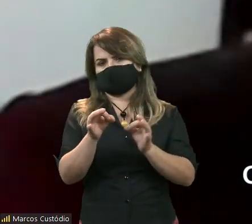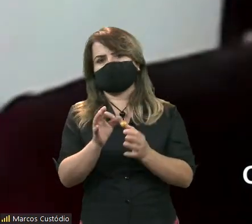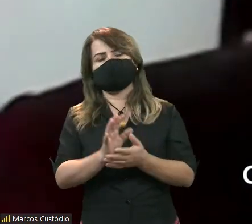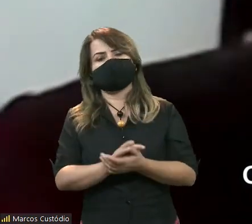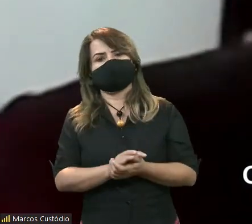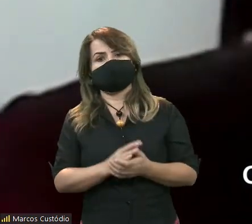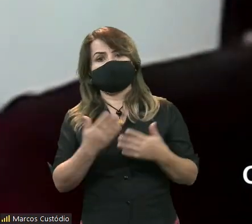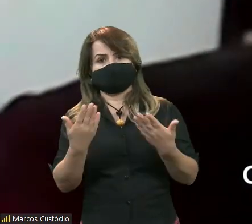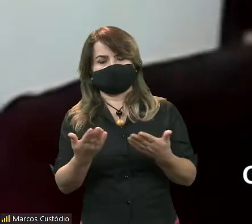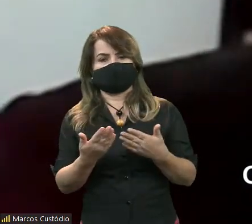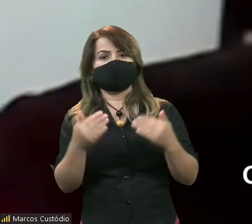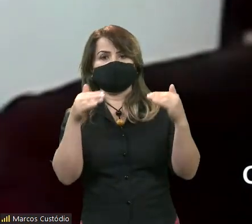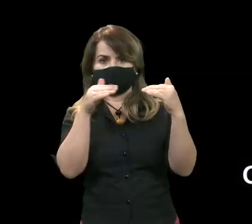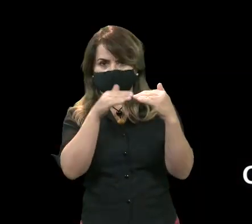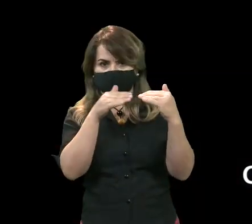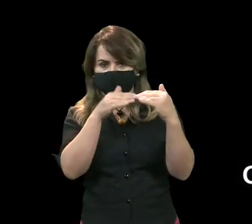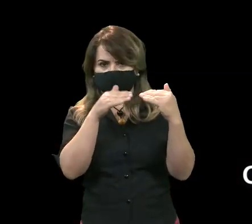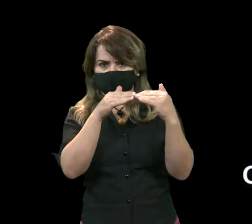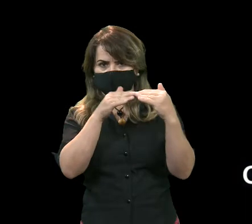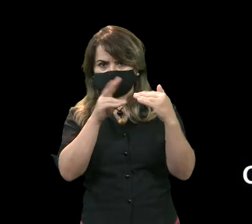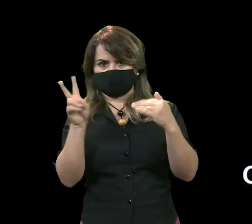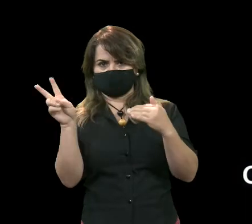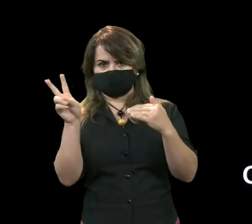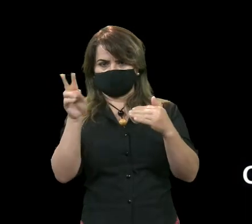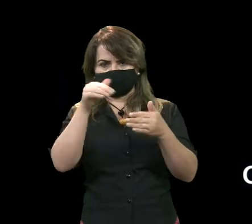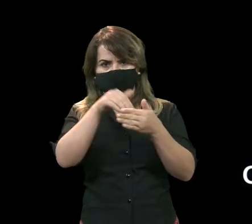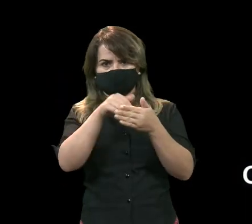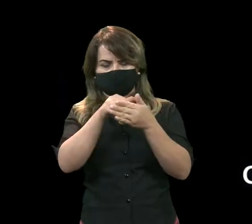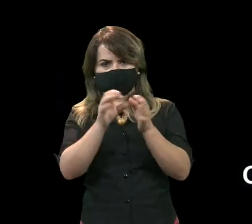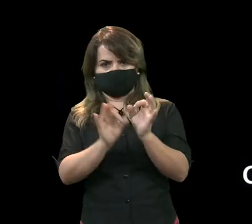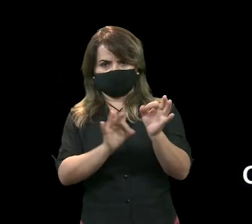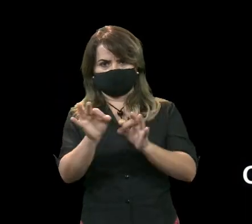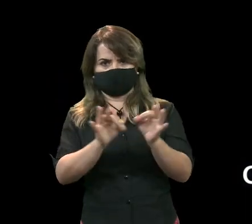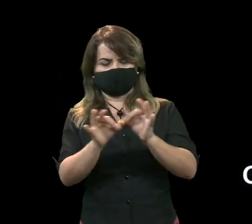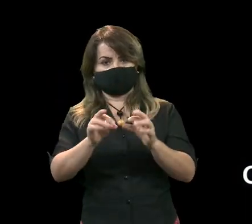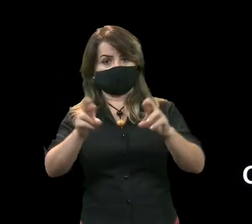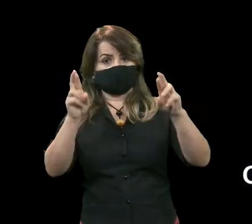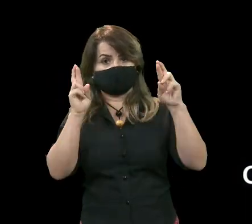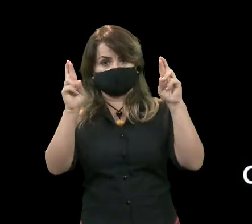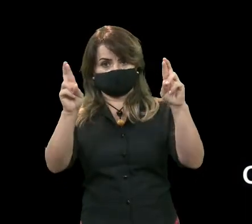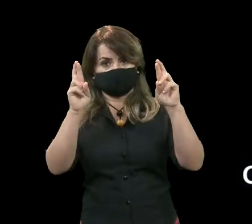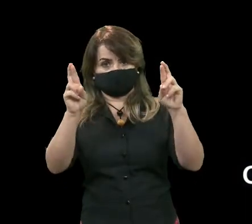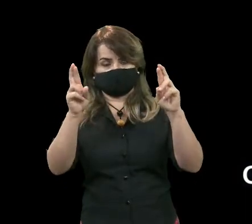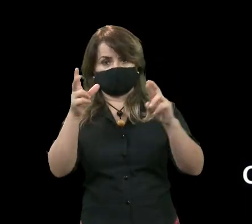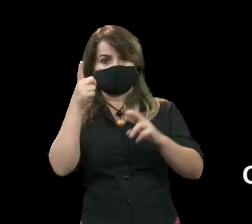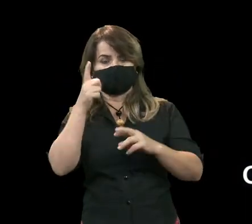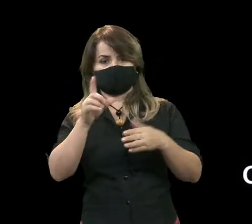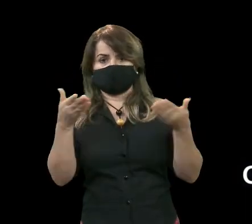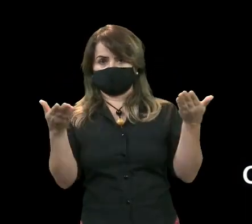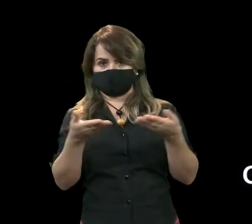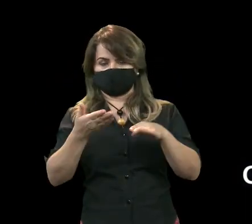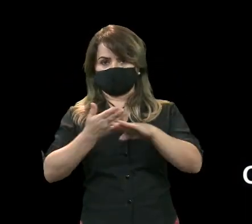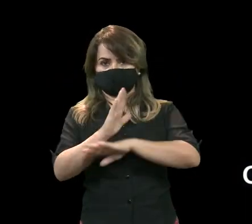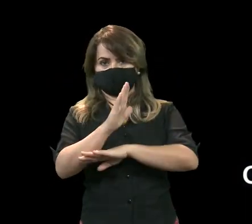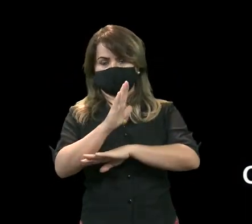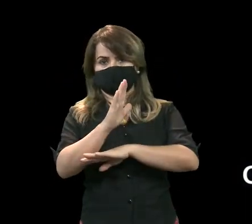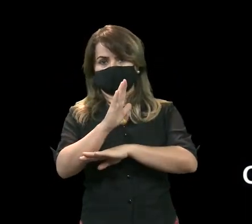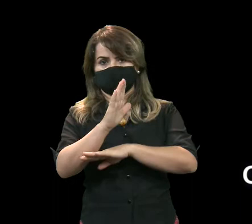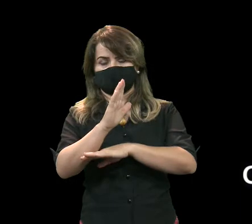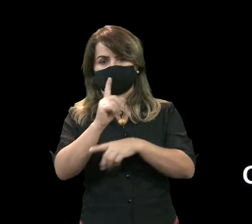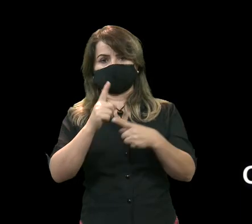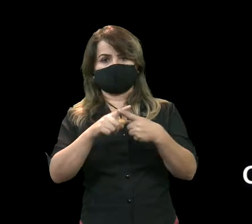voto favoravelmente ao projeto, pedindo, ou torcendo, ou esperando que ele seja pelo menos aprovado hoje, para que ele volte a semana que vem